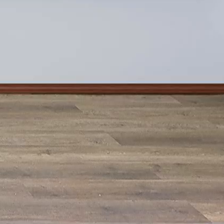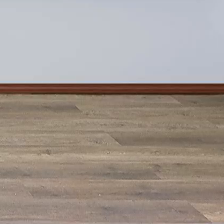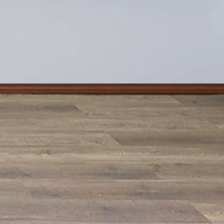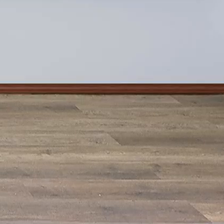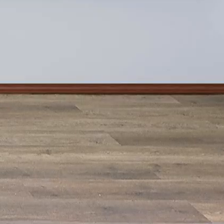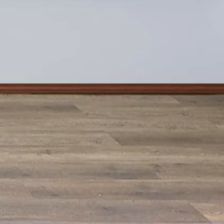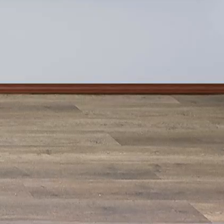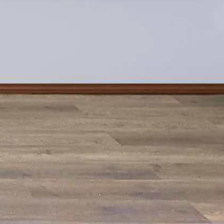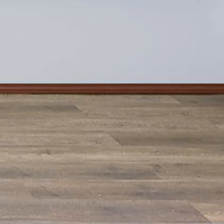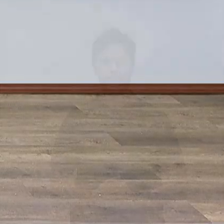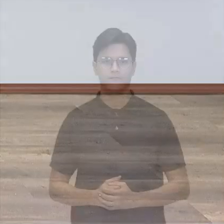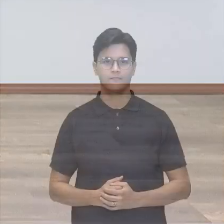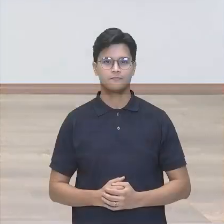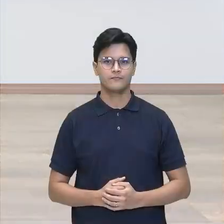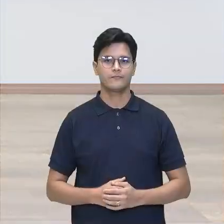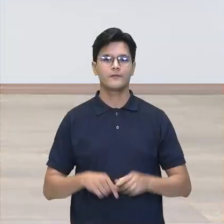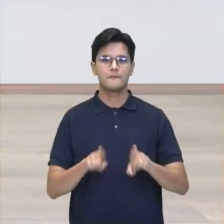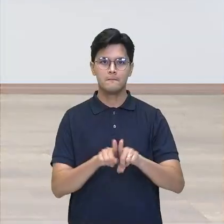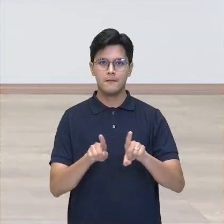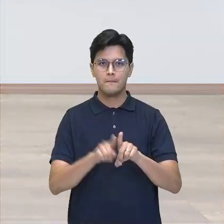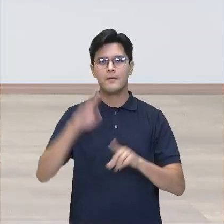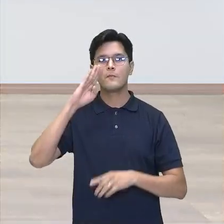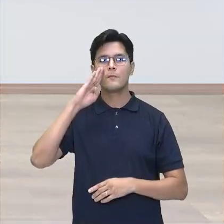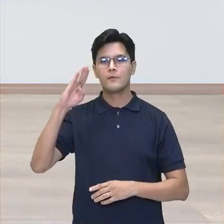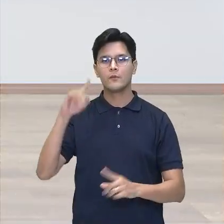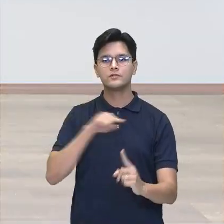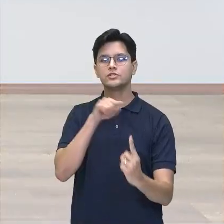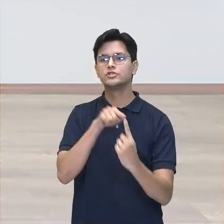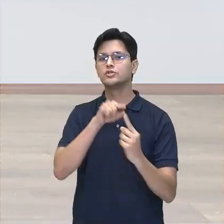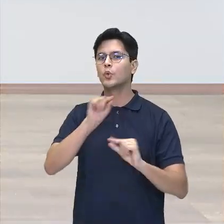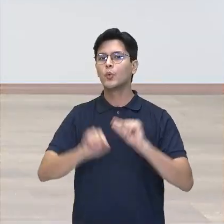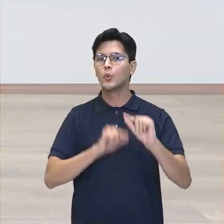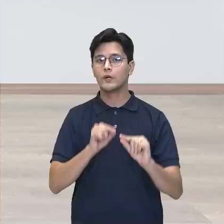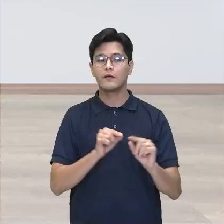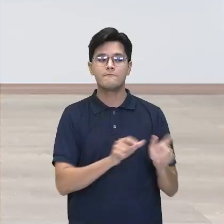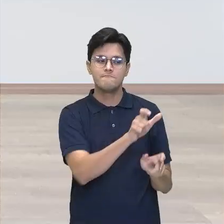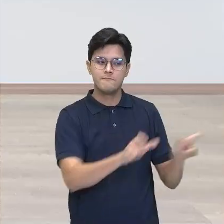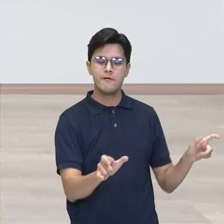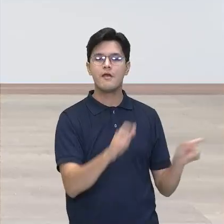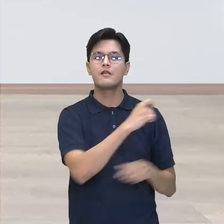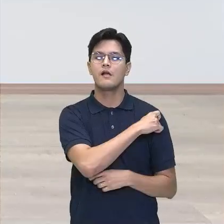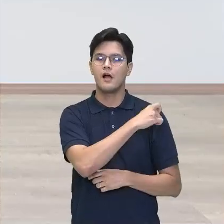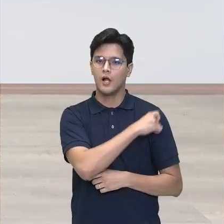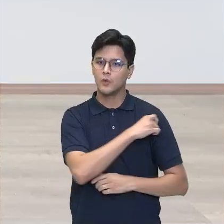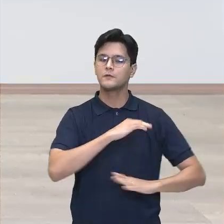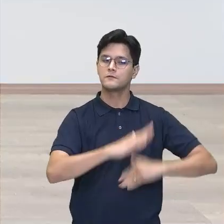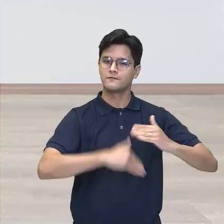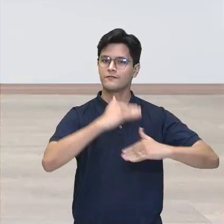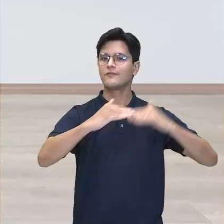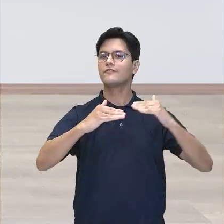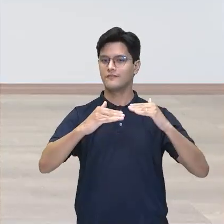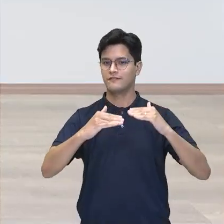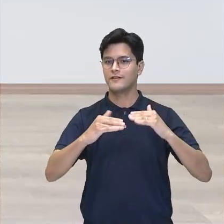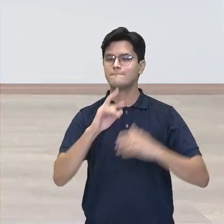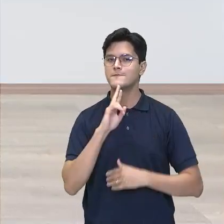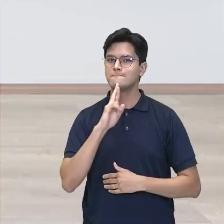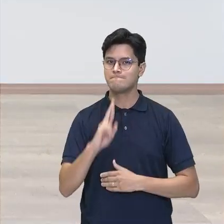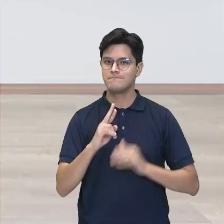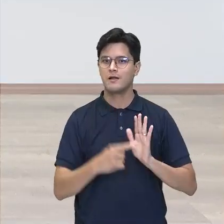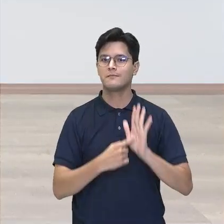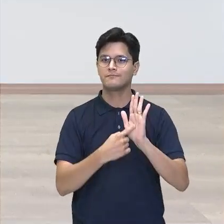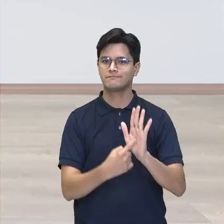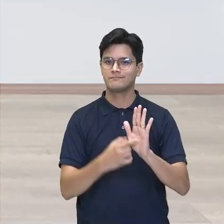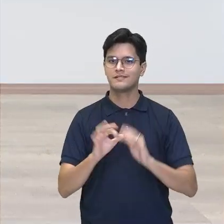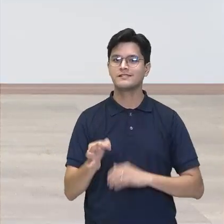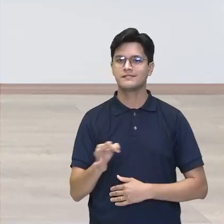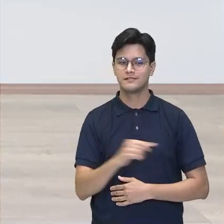essas habilidades tão importantes, né, professora Ellen? Mostrar criatividade aí, né, que a gente está interessado em ver, tá bom? Desenvolver as